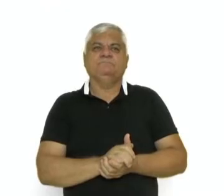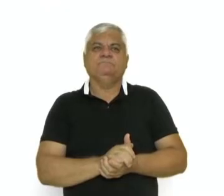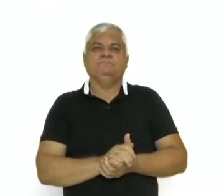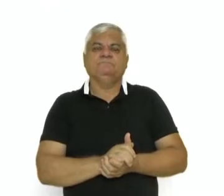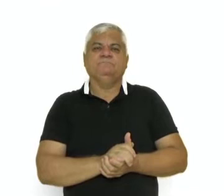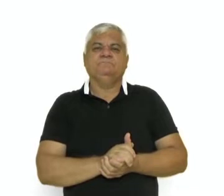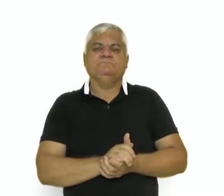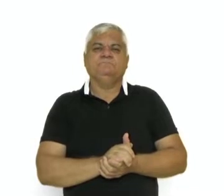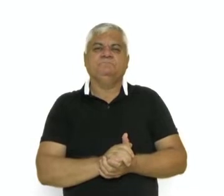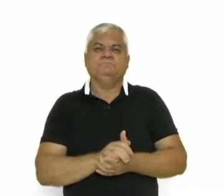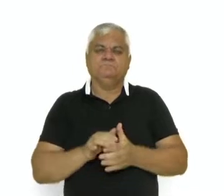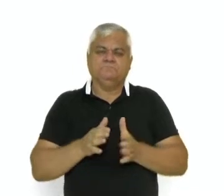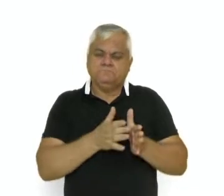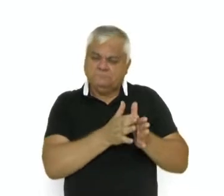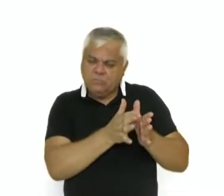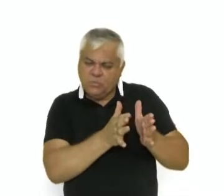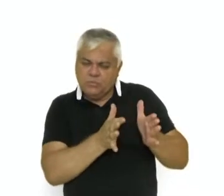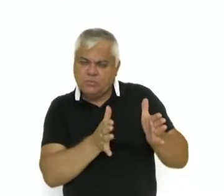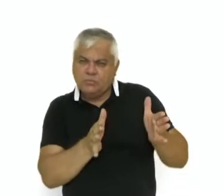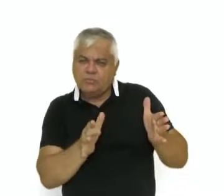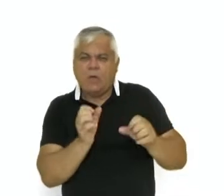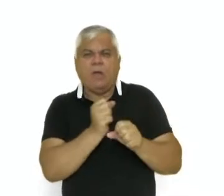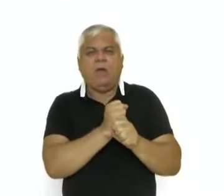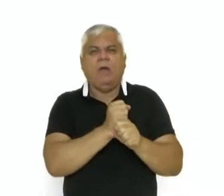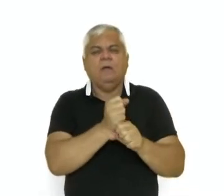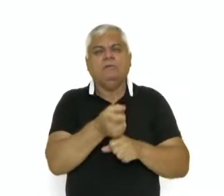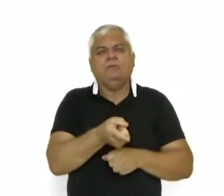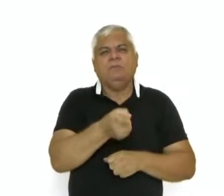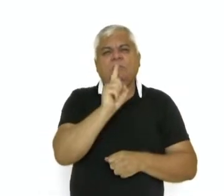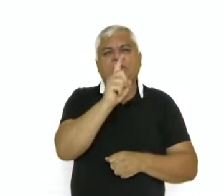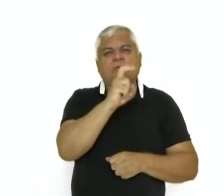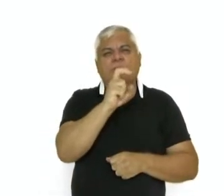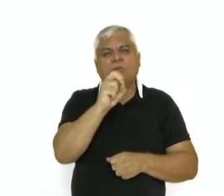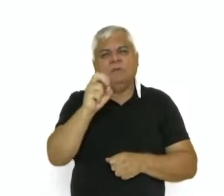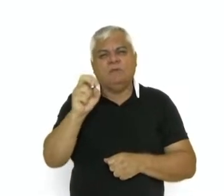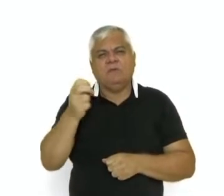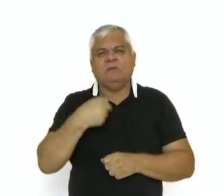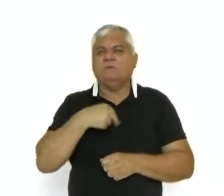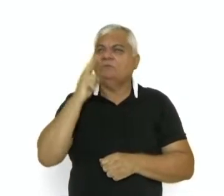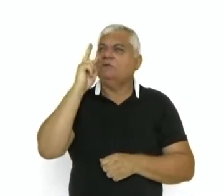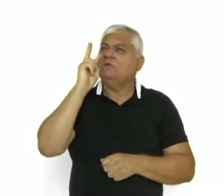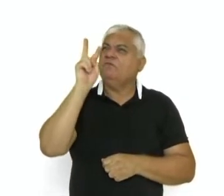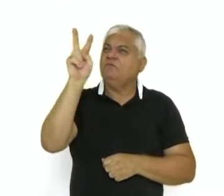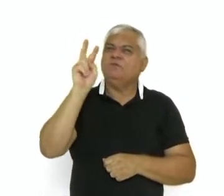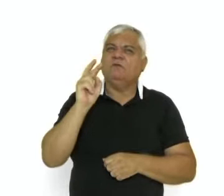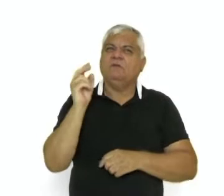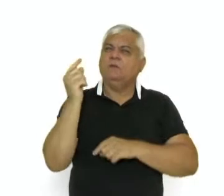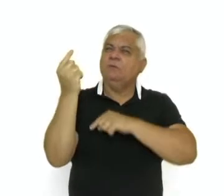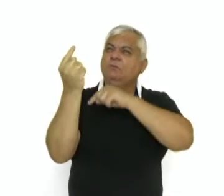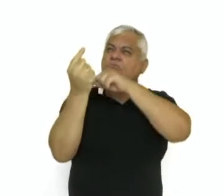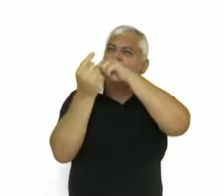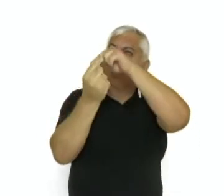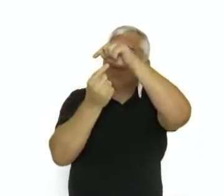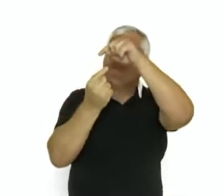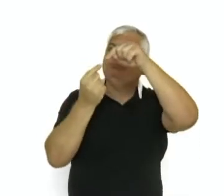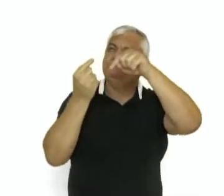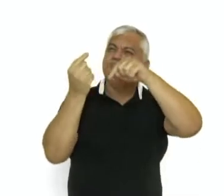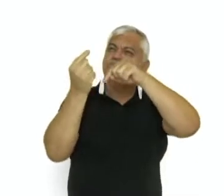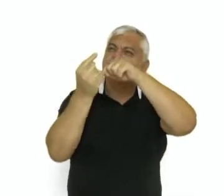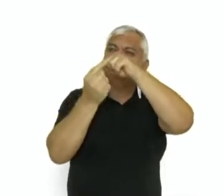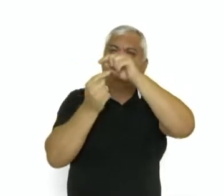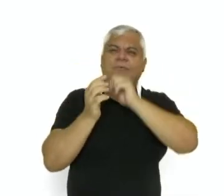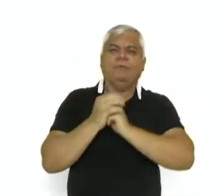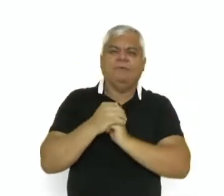Por volta de 1500, observando continuamente o movimento de Marte, o padre polonês Nicolau Copérnico notou que